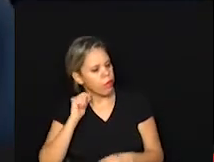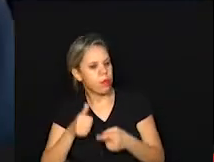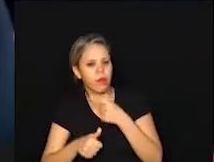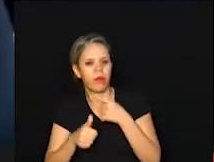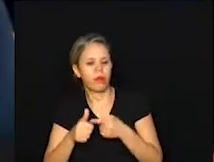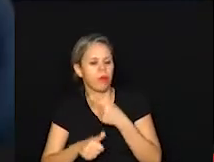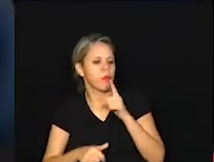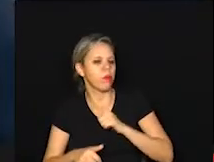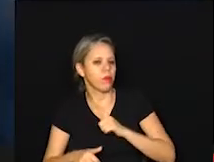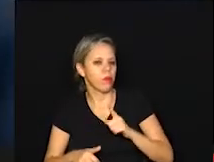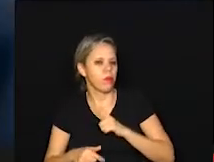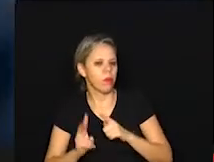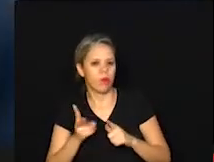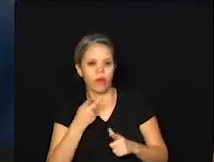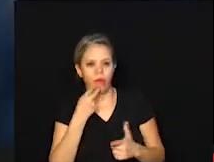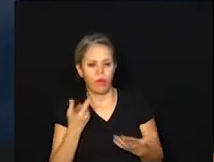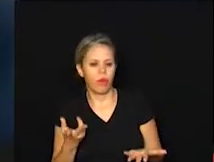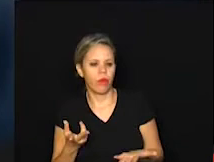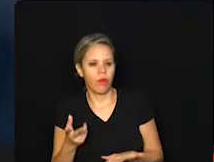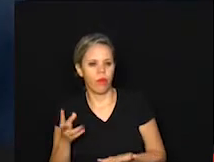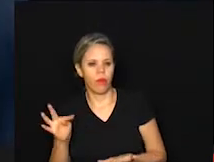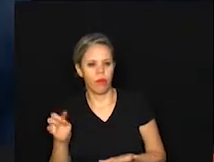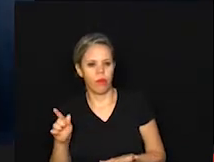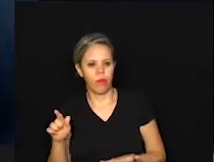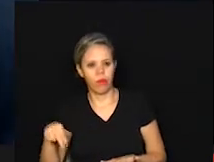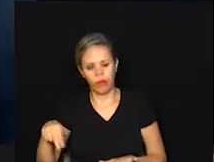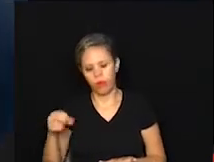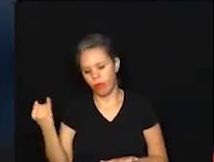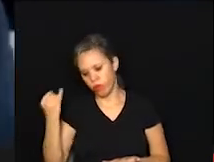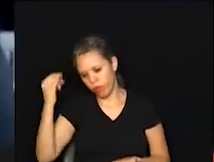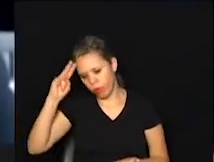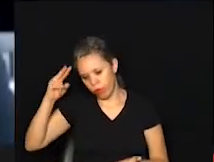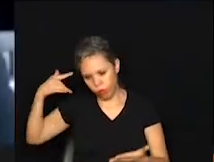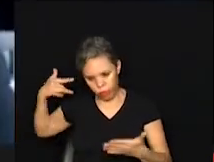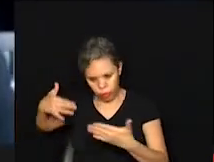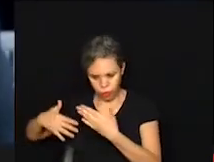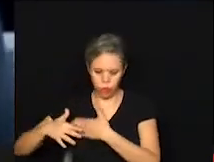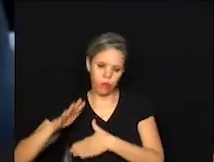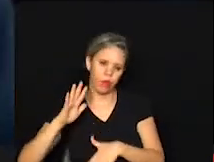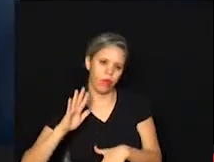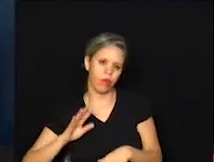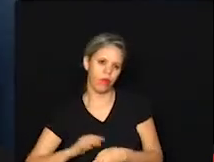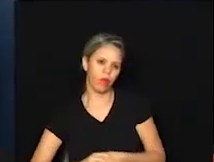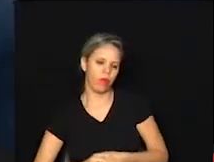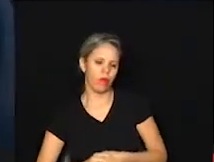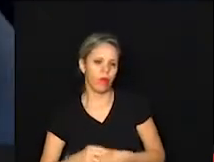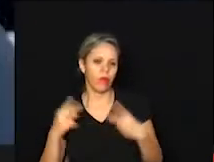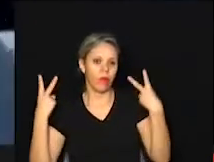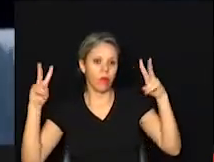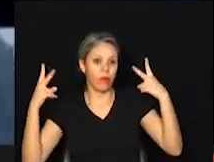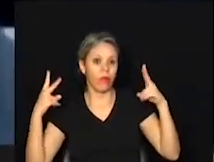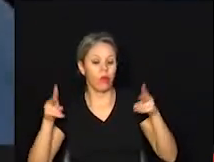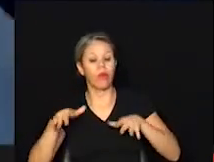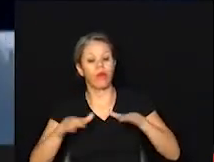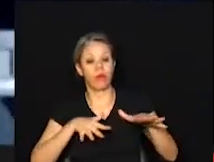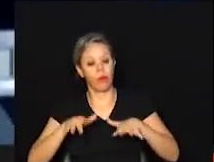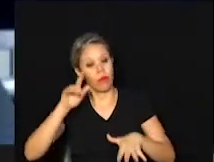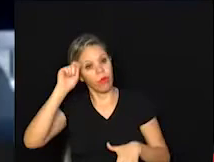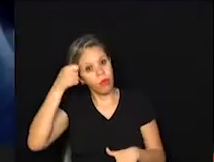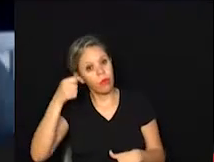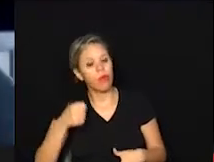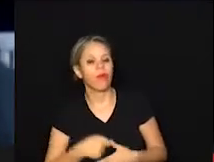tem, eu sempre falo isso com o Tagino, a importância histórica. Foi uma vitória para o movimento